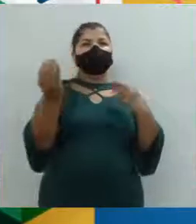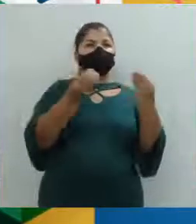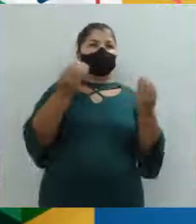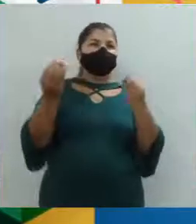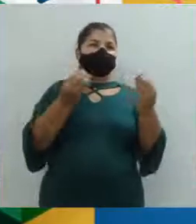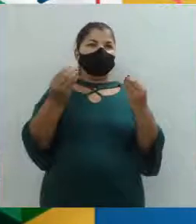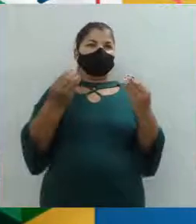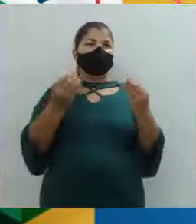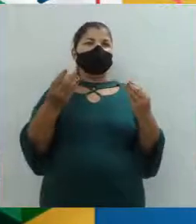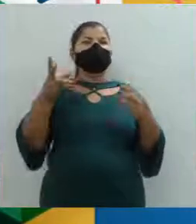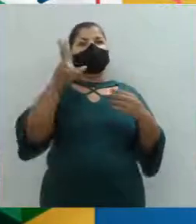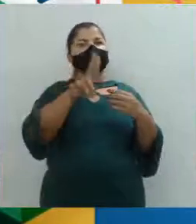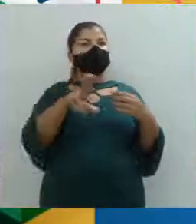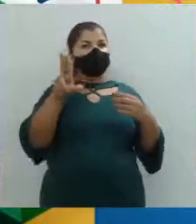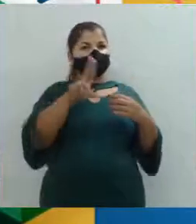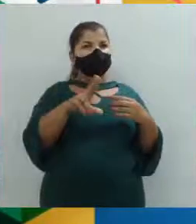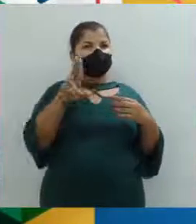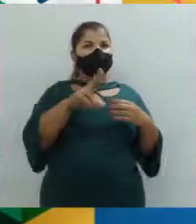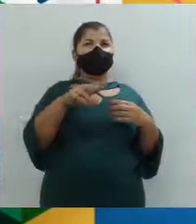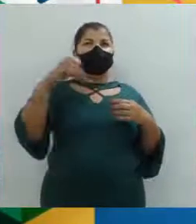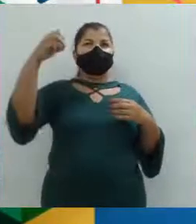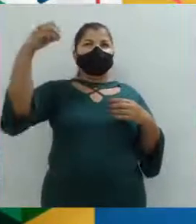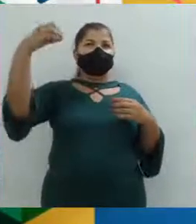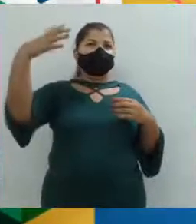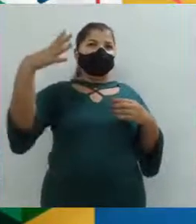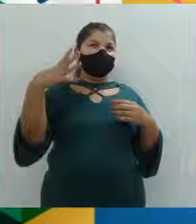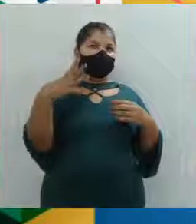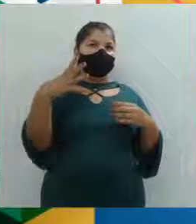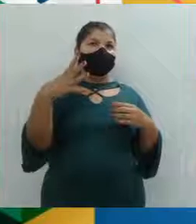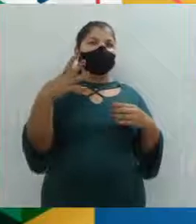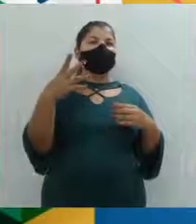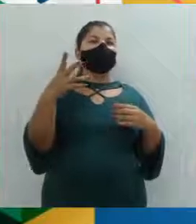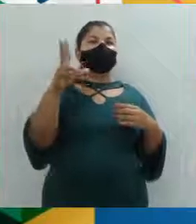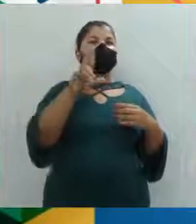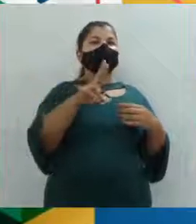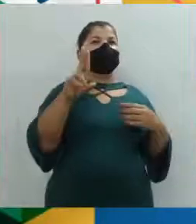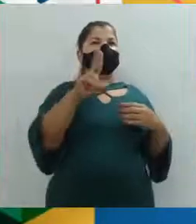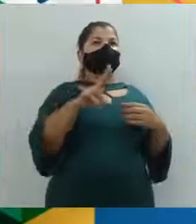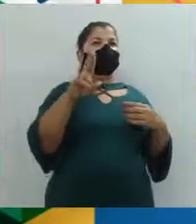eles utilizam isso, a luz, a luminosidade